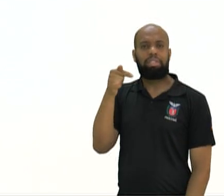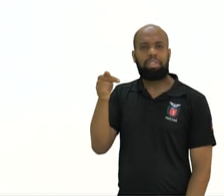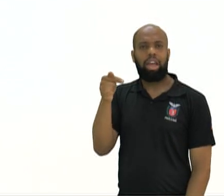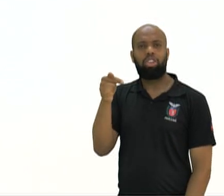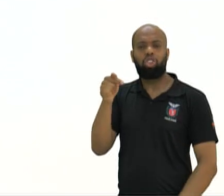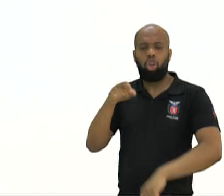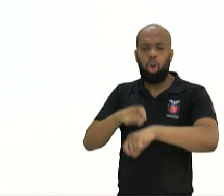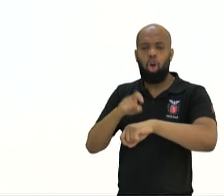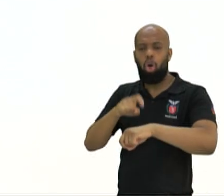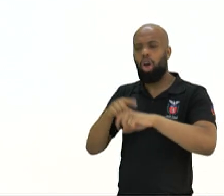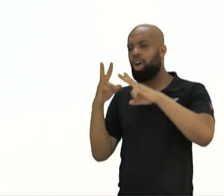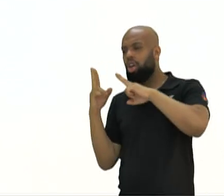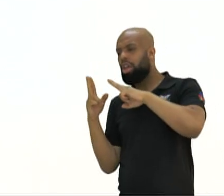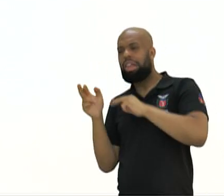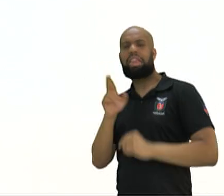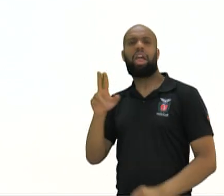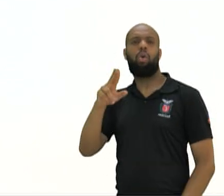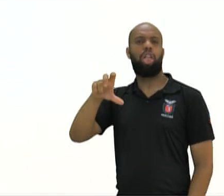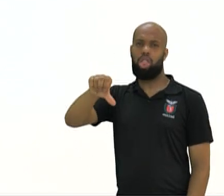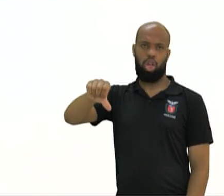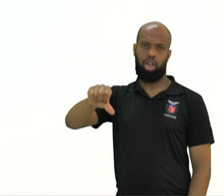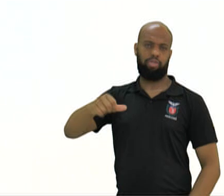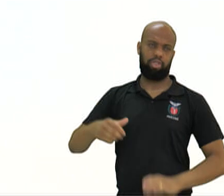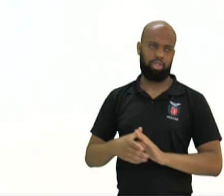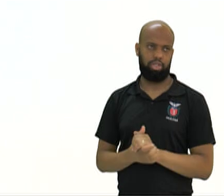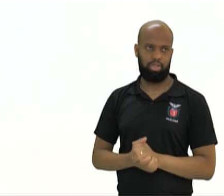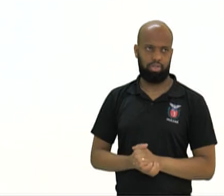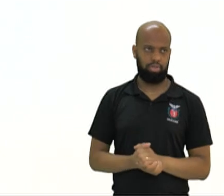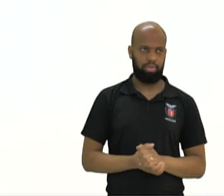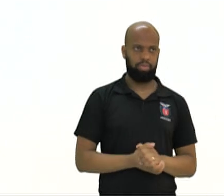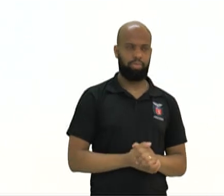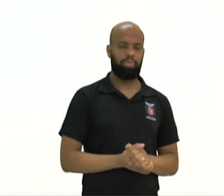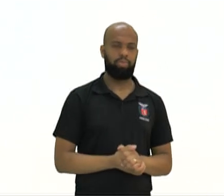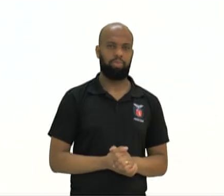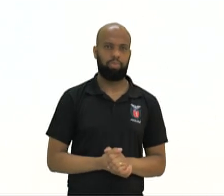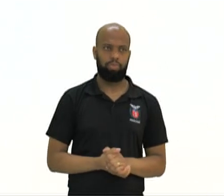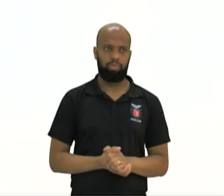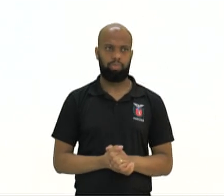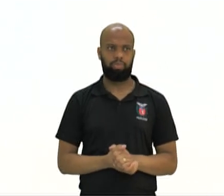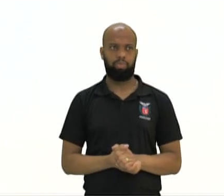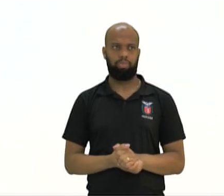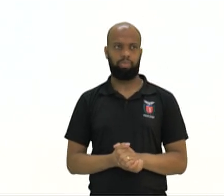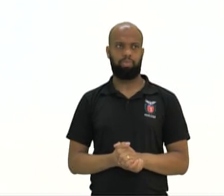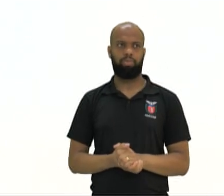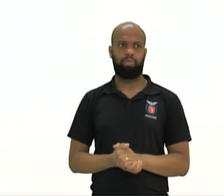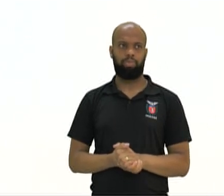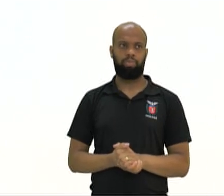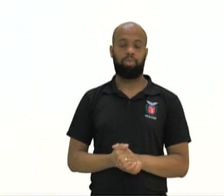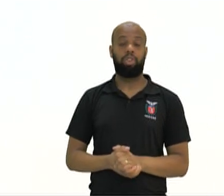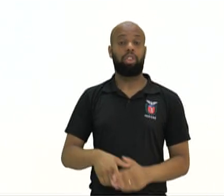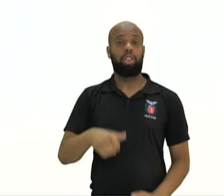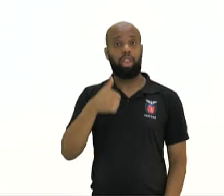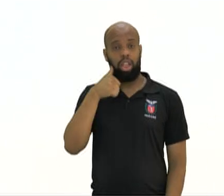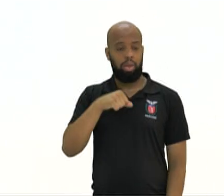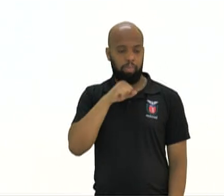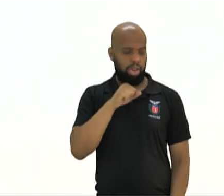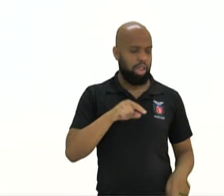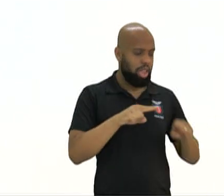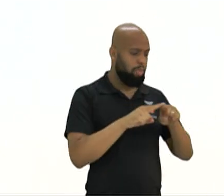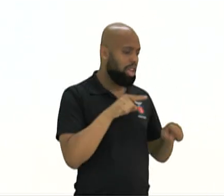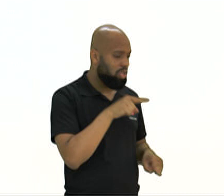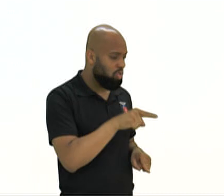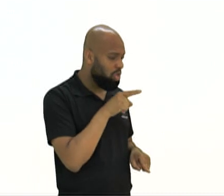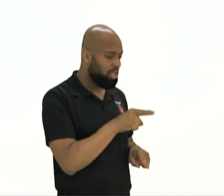de sono ao invés de 9. But you just went to bed 2 hours ago. A mãe fala, mas você foi para a cama 2